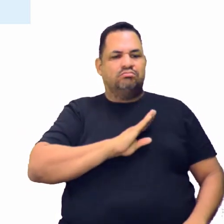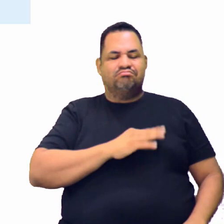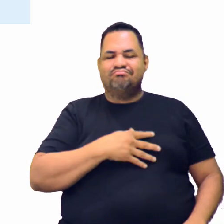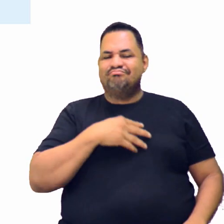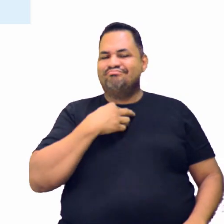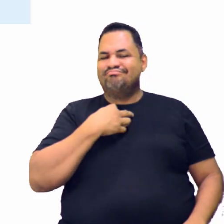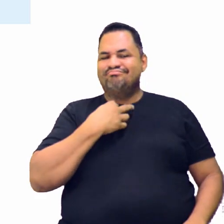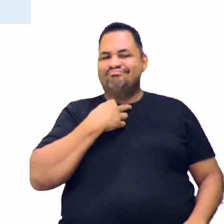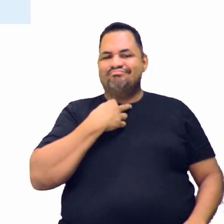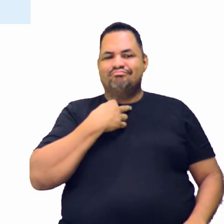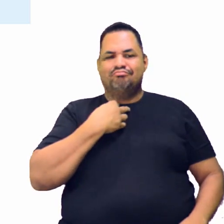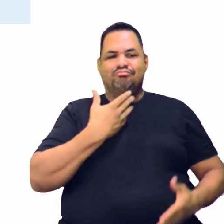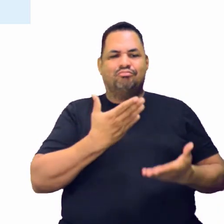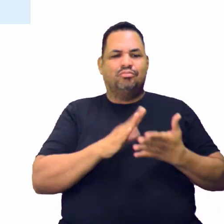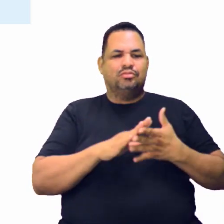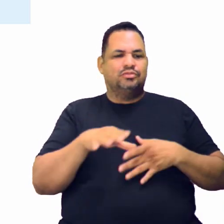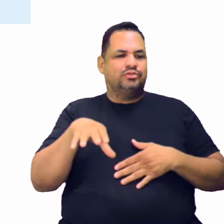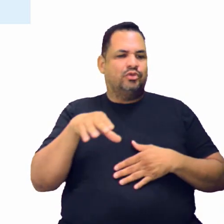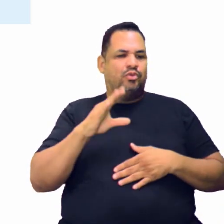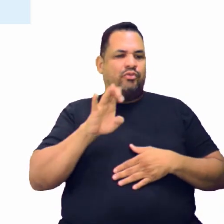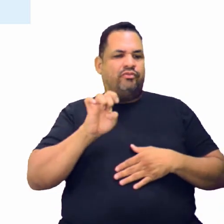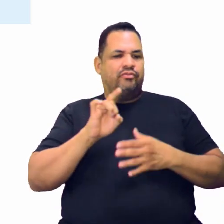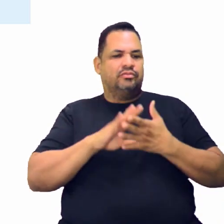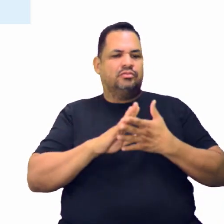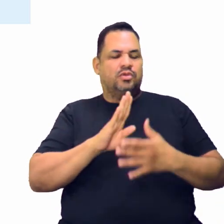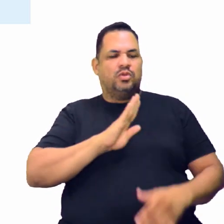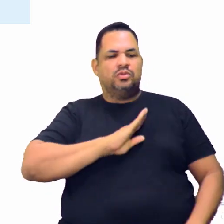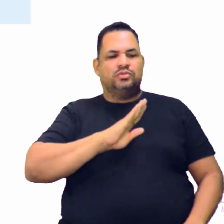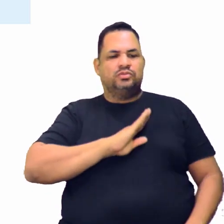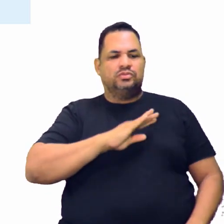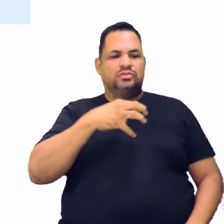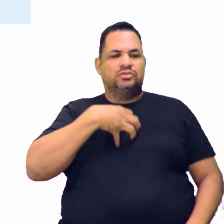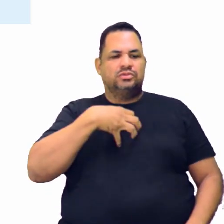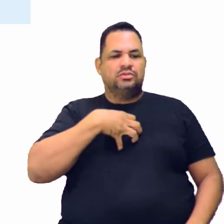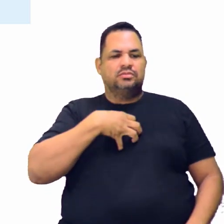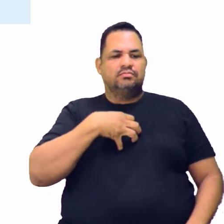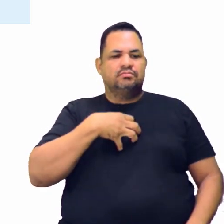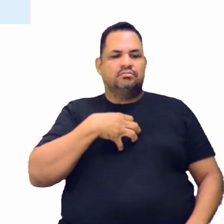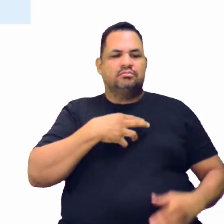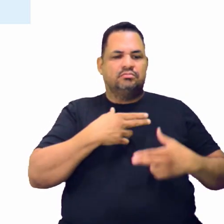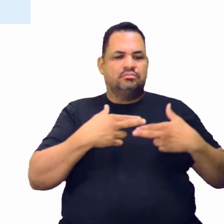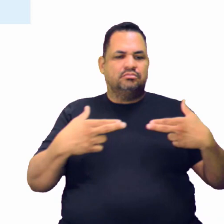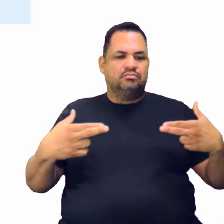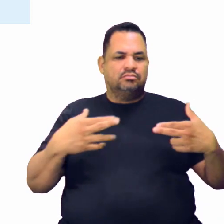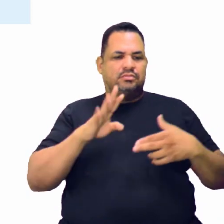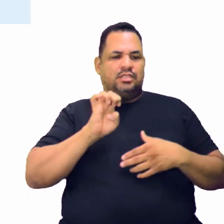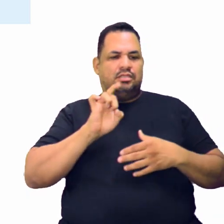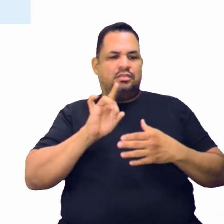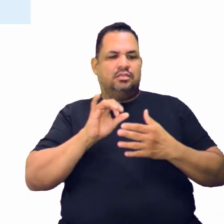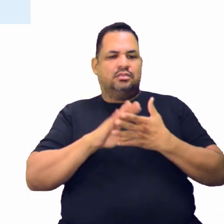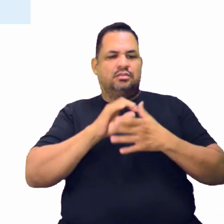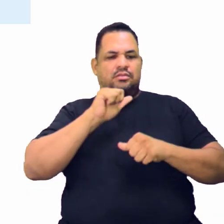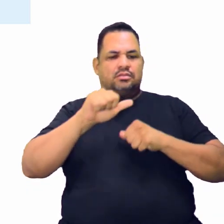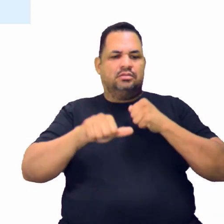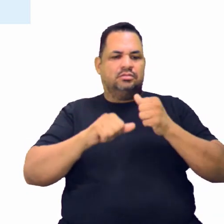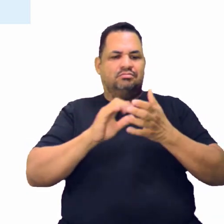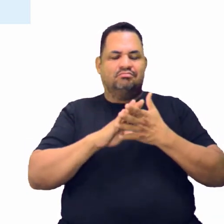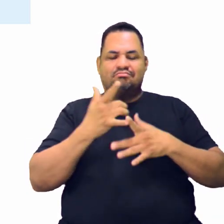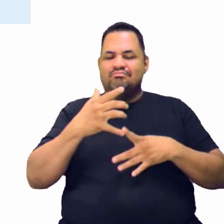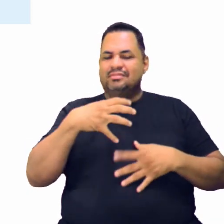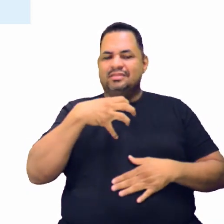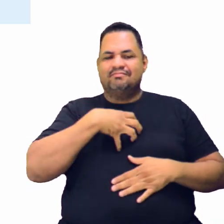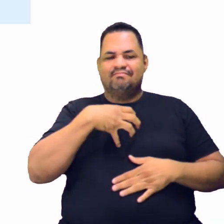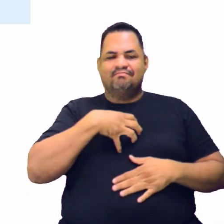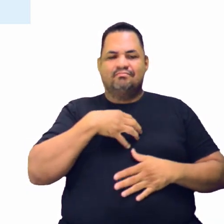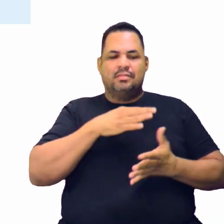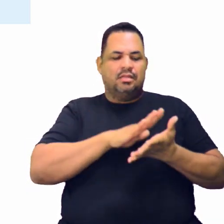o ouvido contra o sem sentido pelo do não. As coisas tangíveis tornam-se